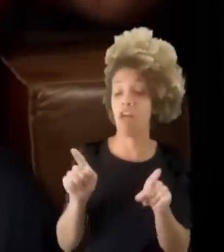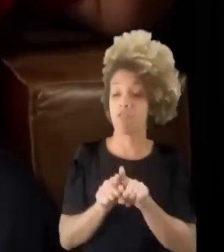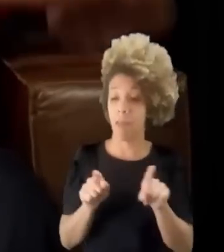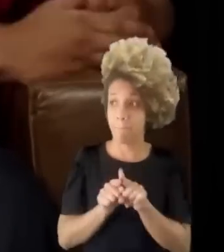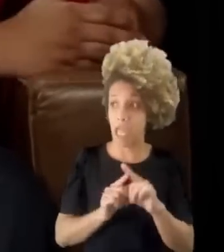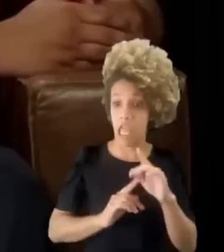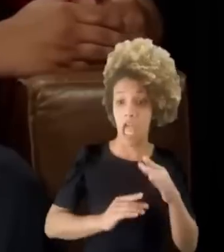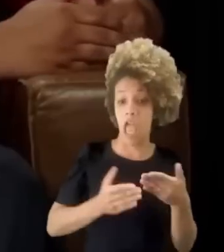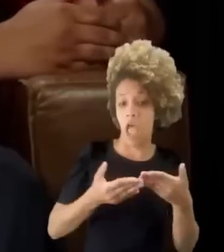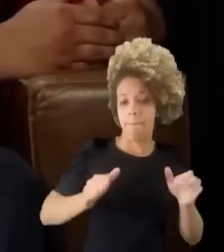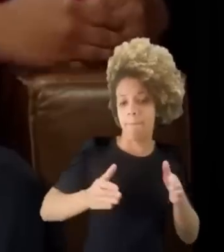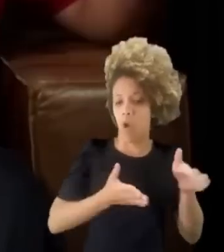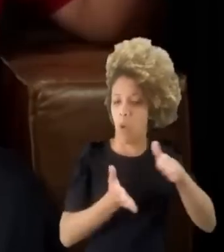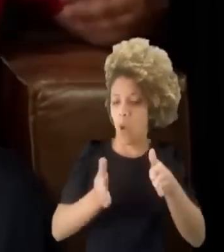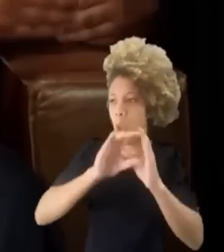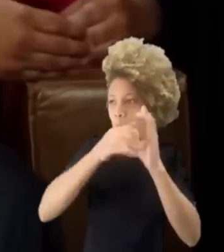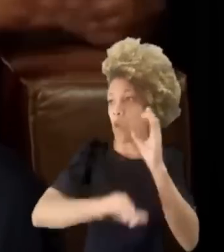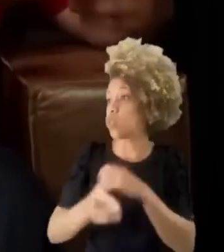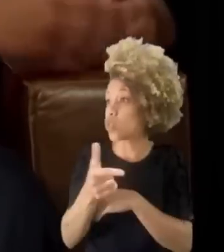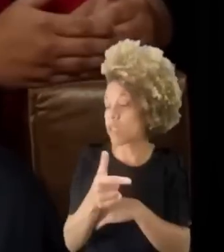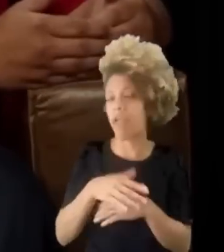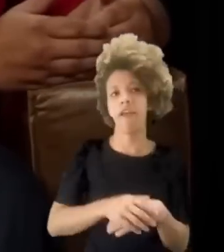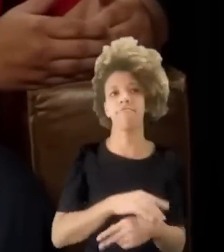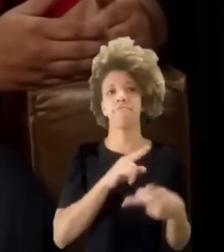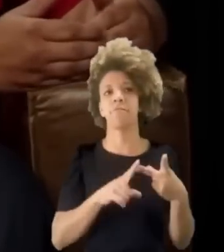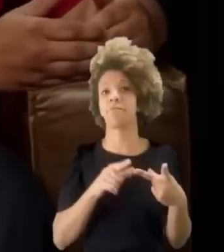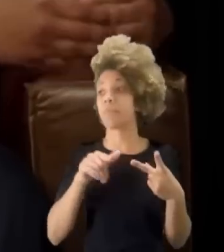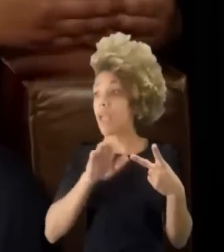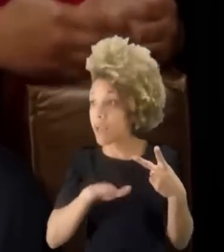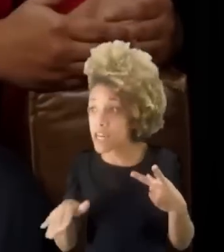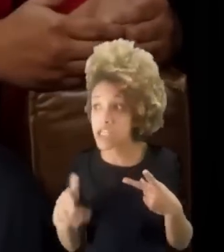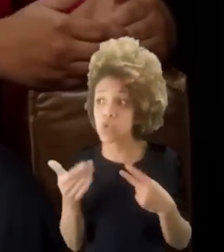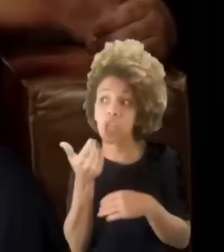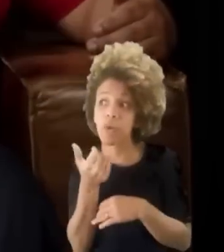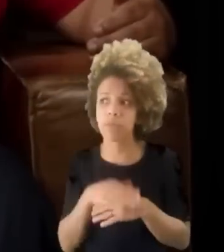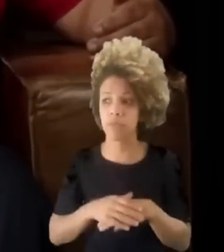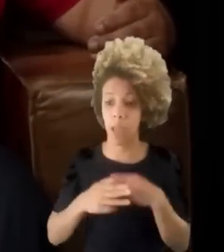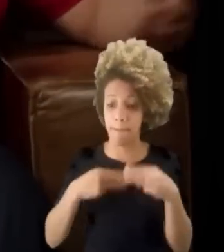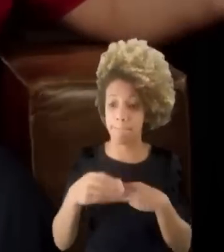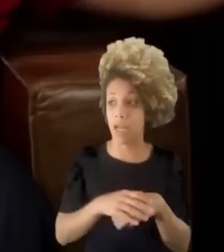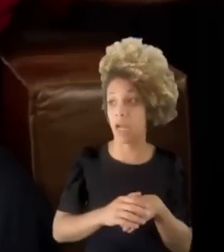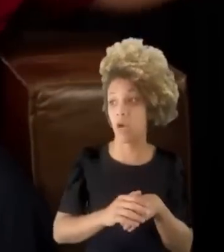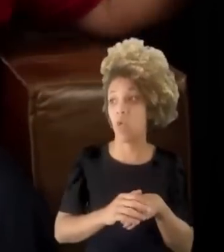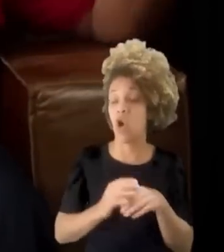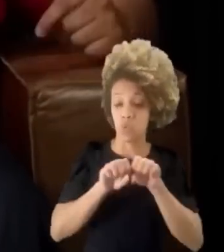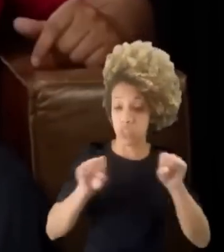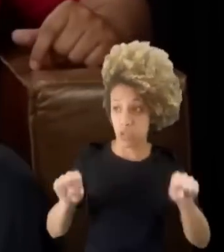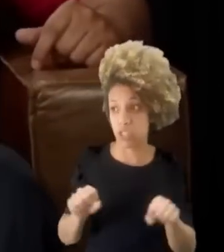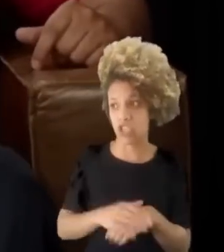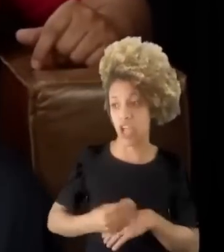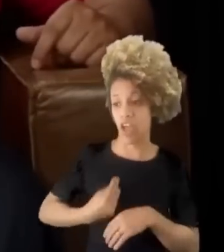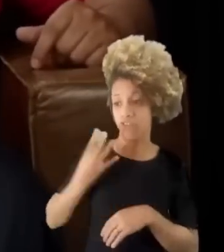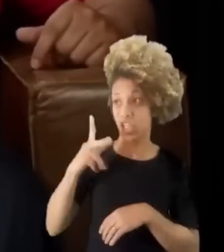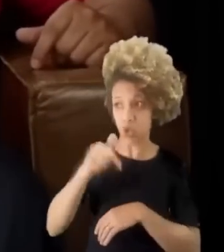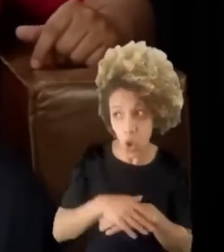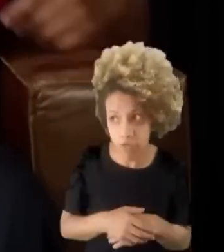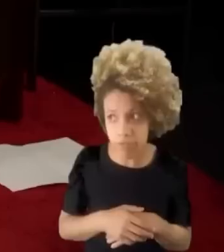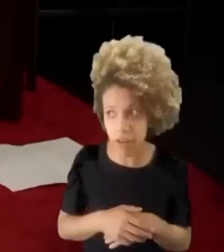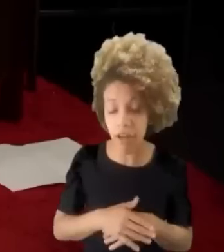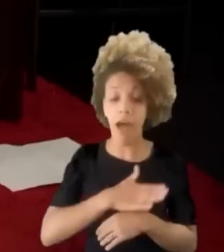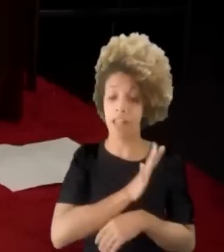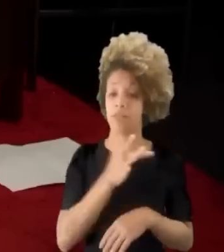racismo também é esgoto céu aberto racismo também a criança que que não tem alimentação digna fica comendo macarrão com salsicha à vida toda entendeu